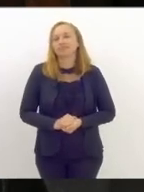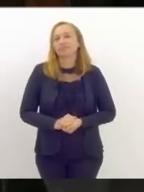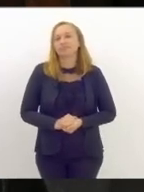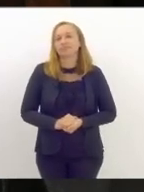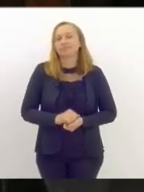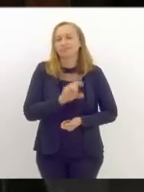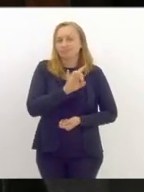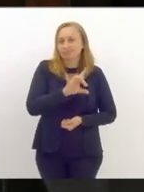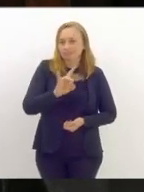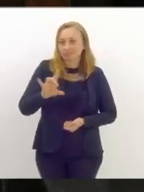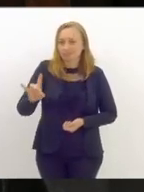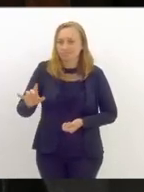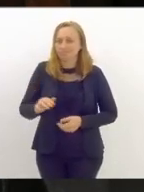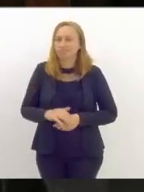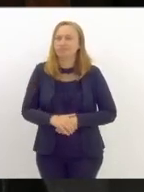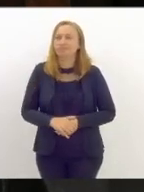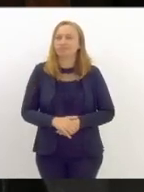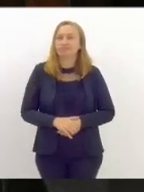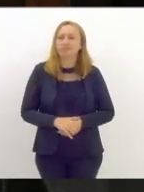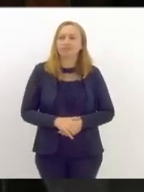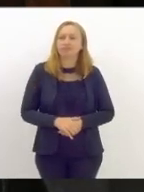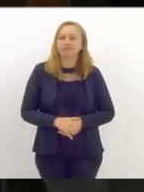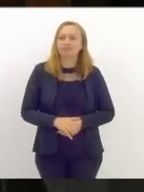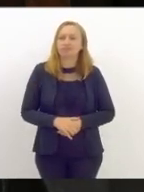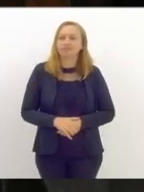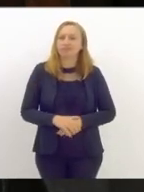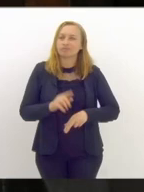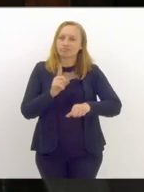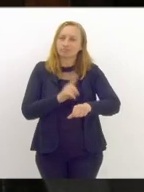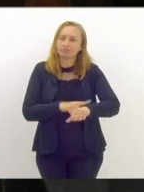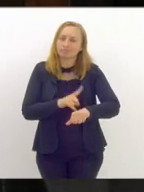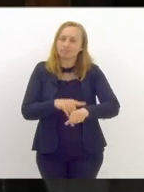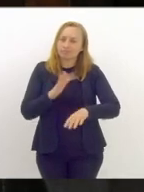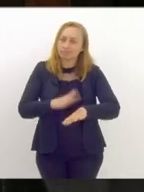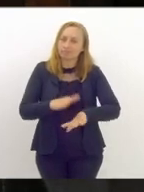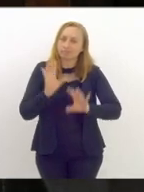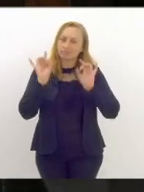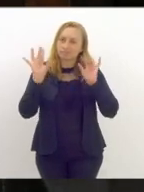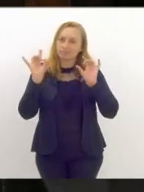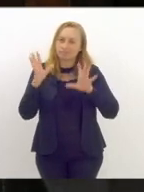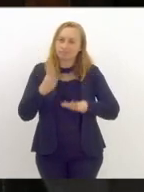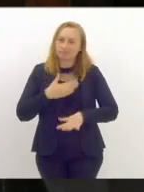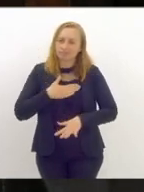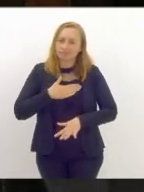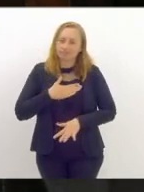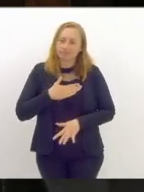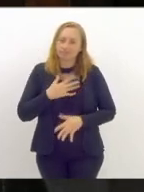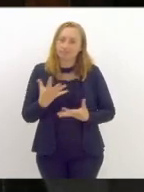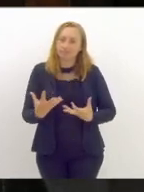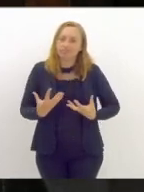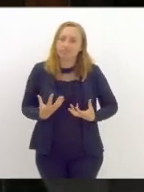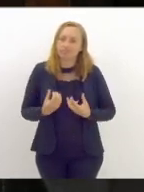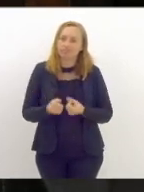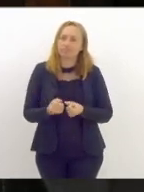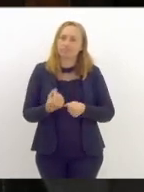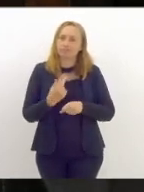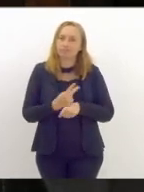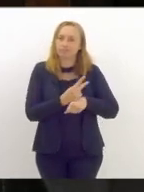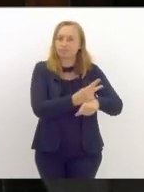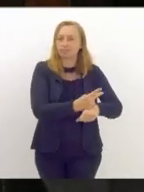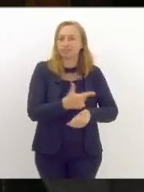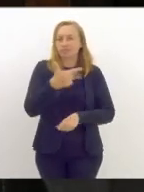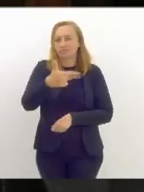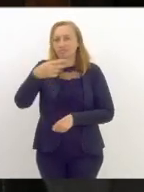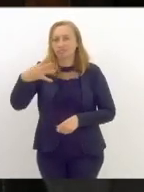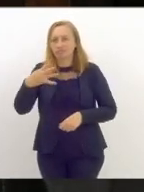de cada um de vocês aqui presente, que esse momento se torna mais ainda especial para mim. Recebi essa honraria após 24